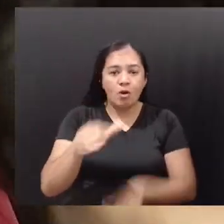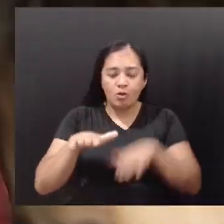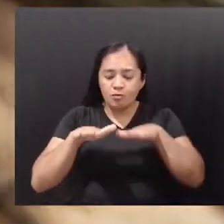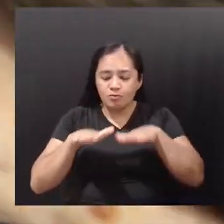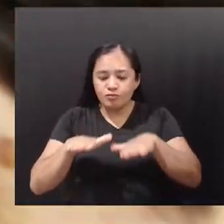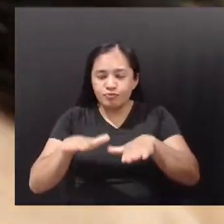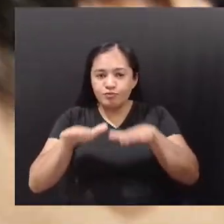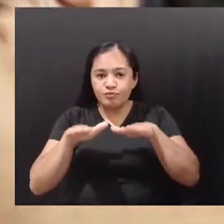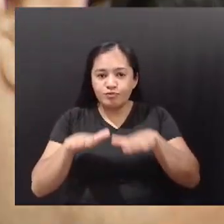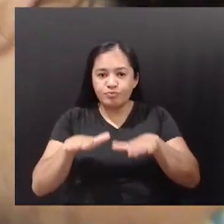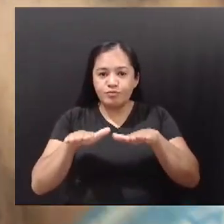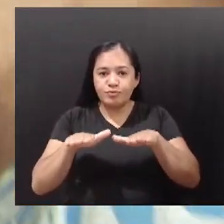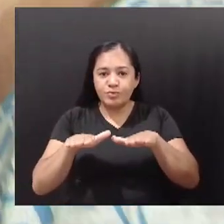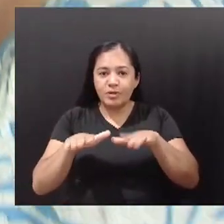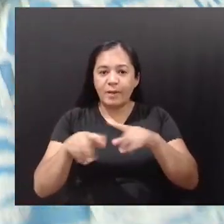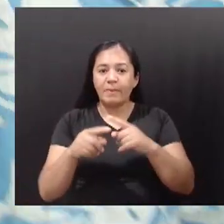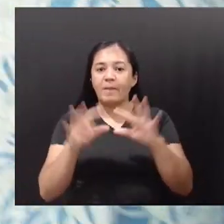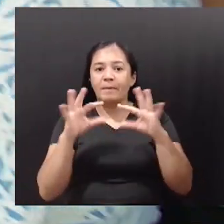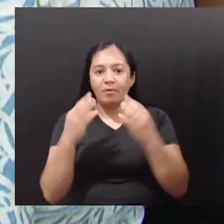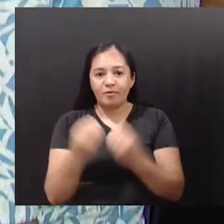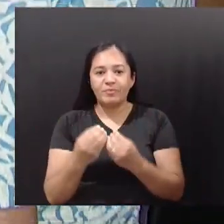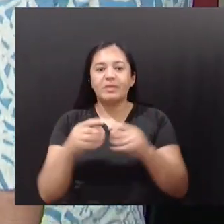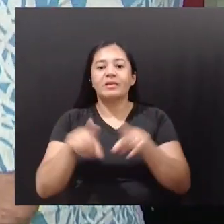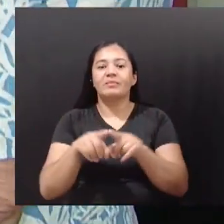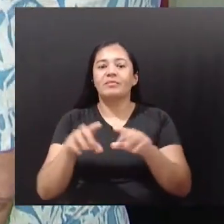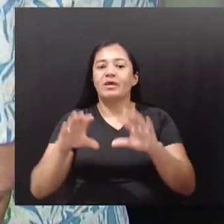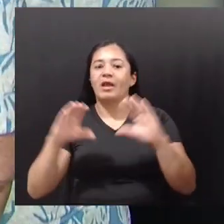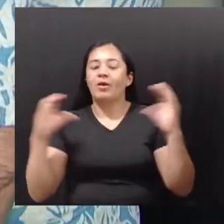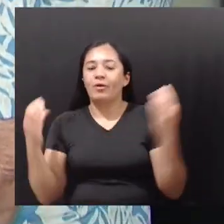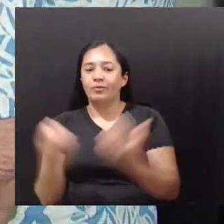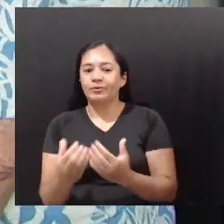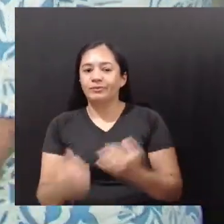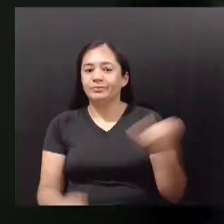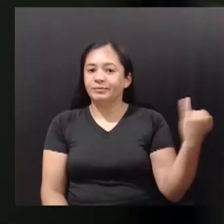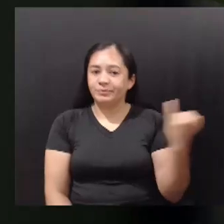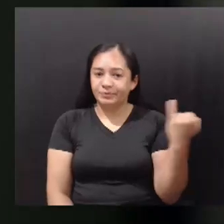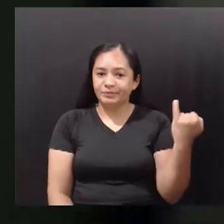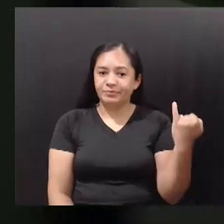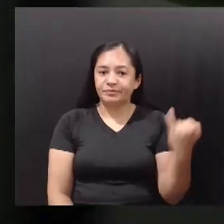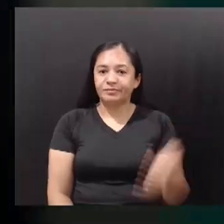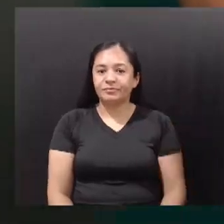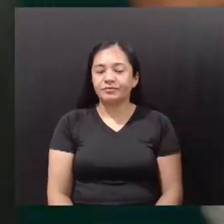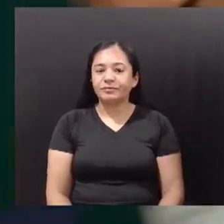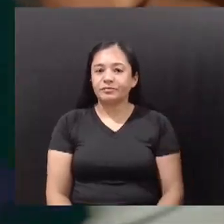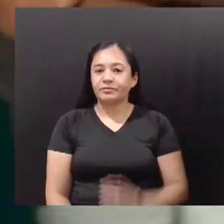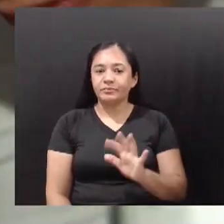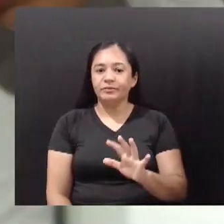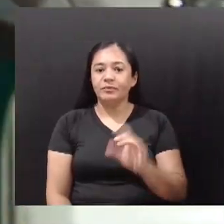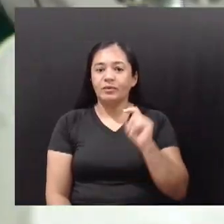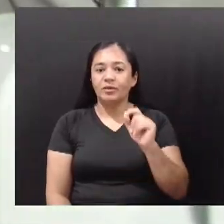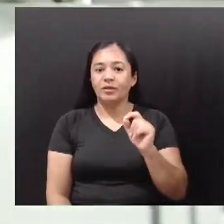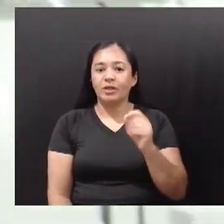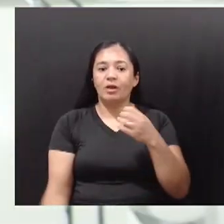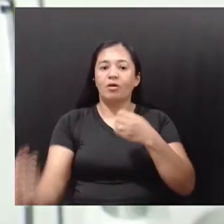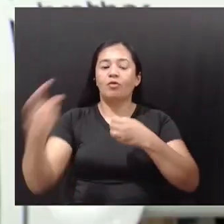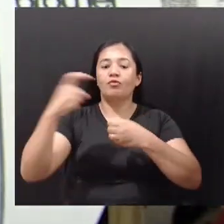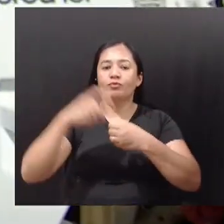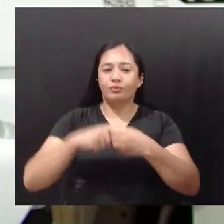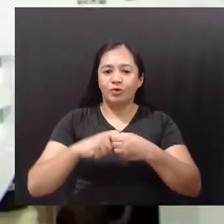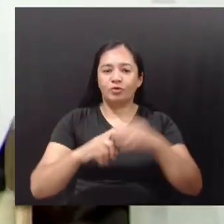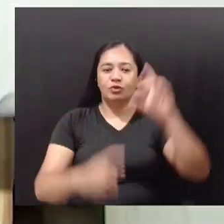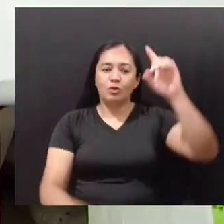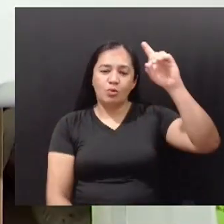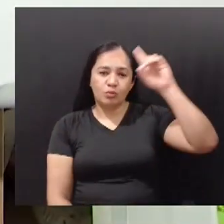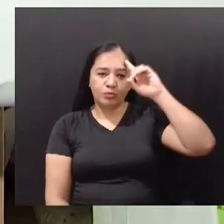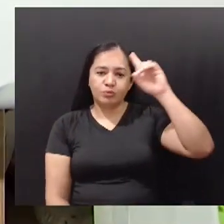para ela, mas para a família ou para a comunidade, é muito importante. Isso faz com que ele retome o seu dia a dia, faz com que